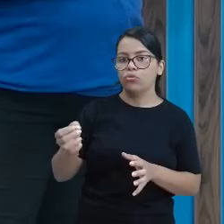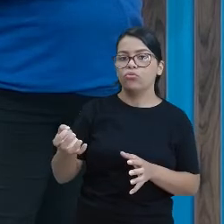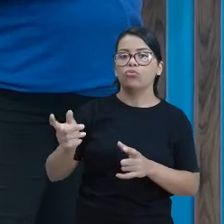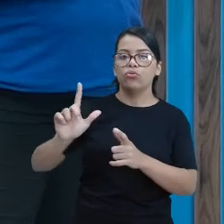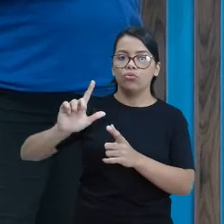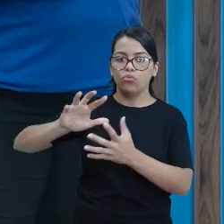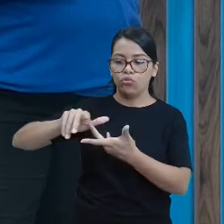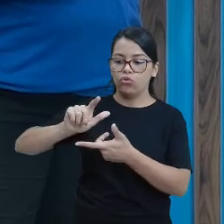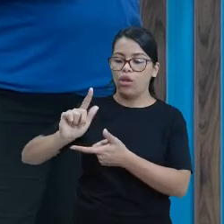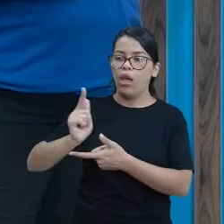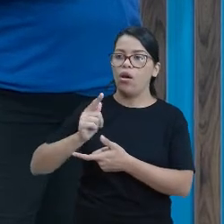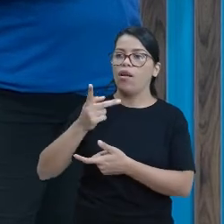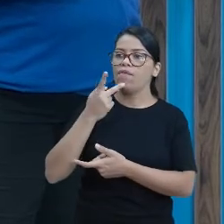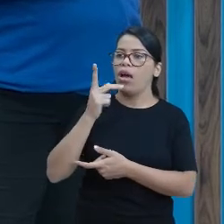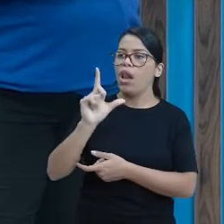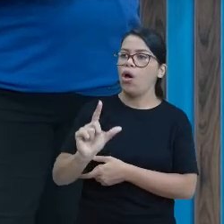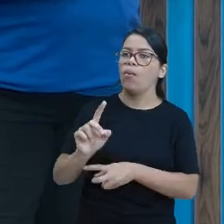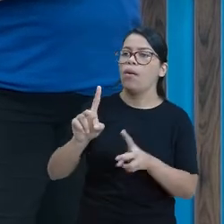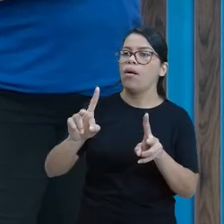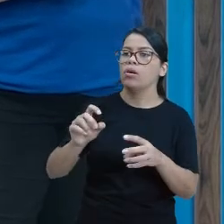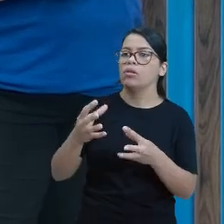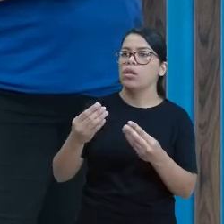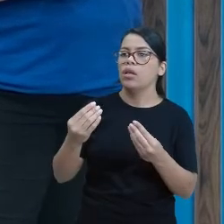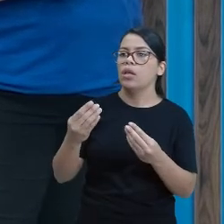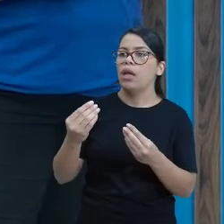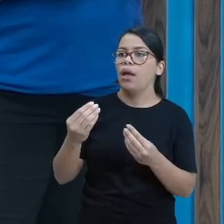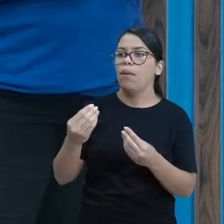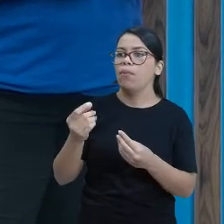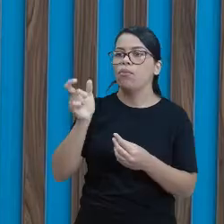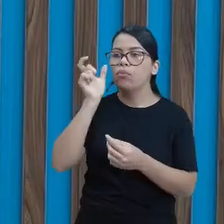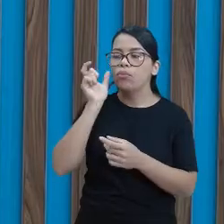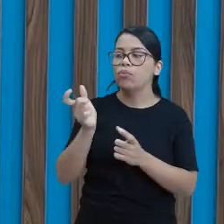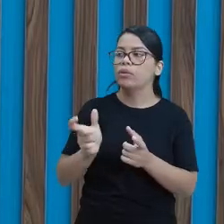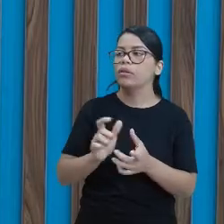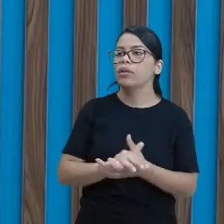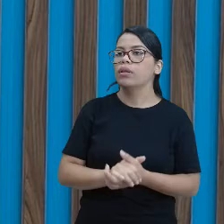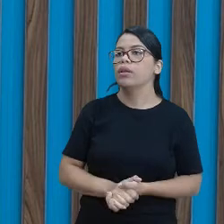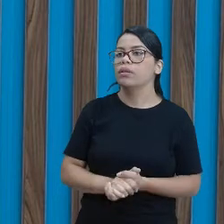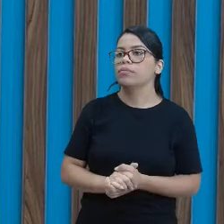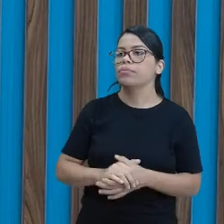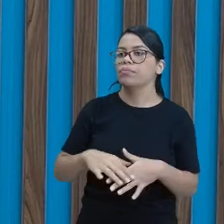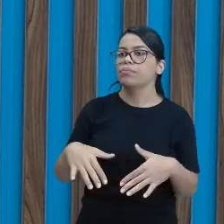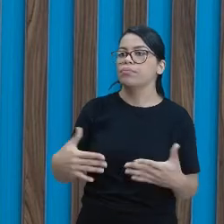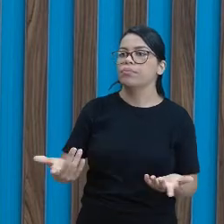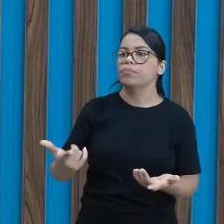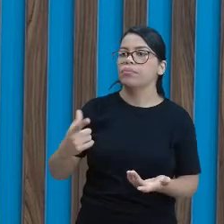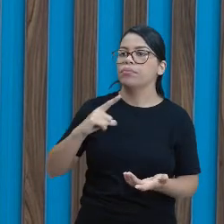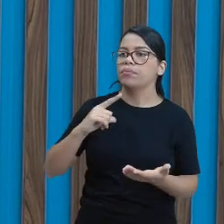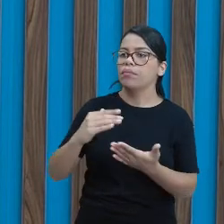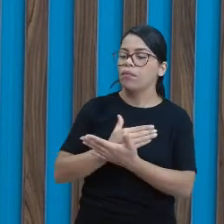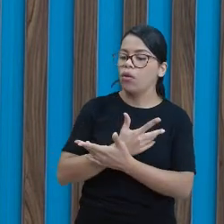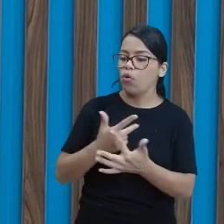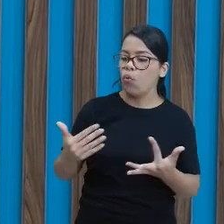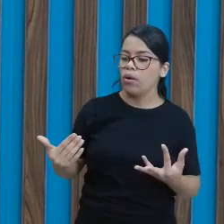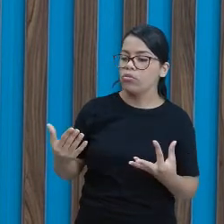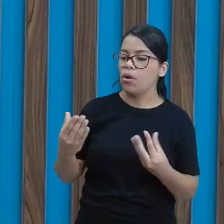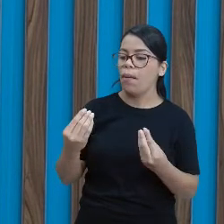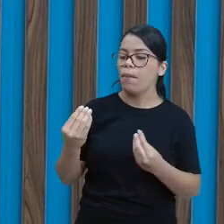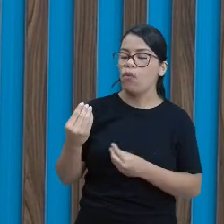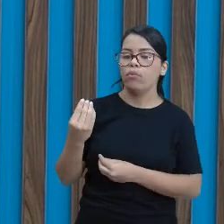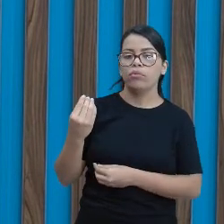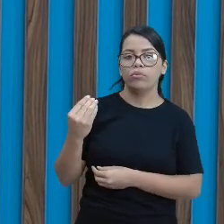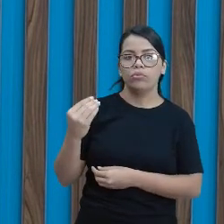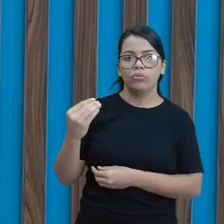é o que você vai comentar é muito interessante. Temos algumas coisas aí para a gente comentar, né, Carol? Quando você